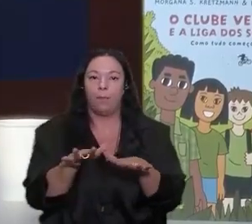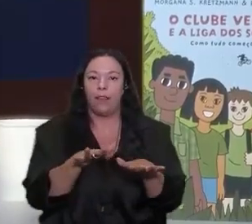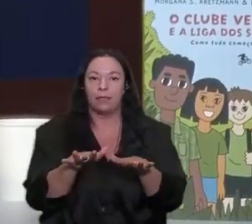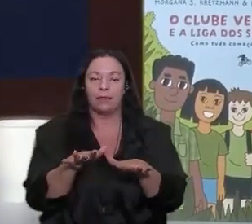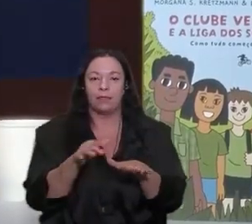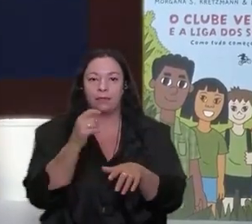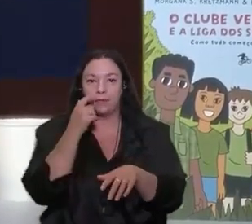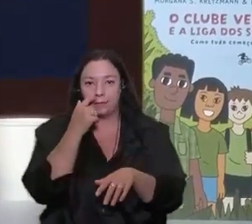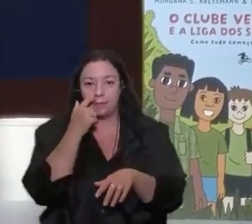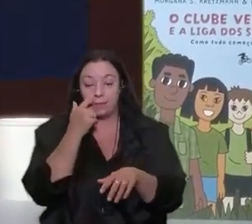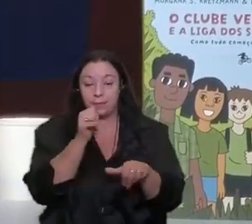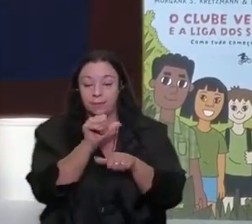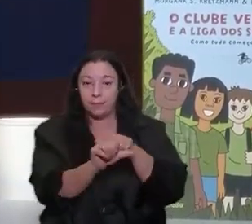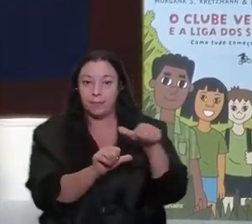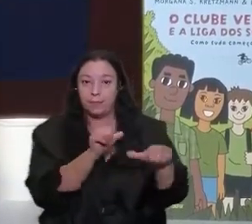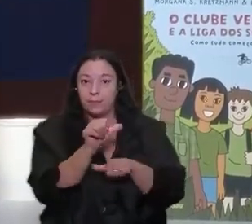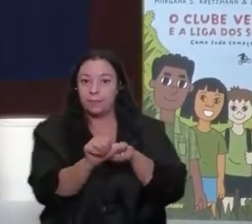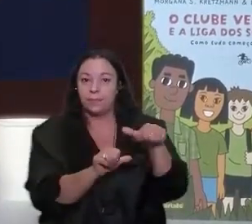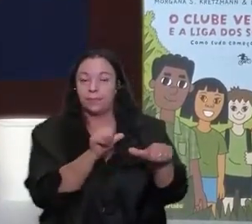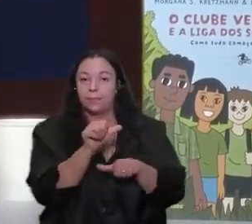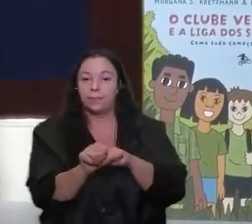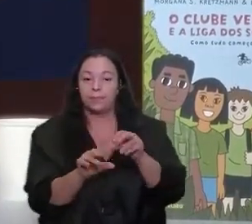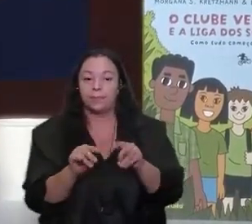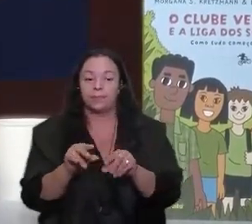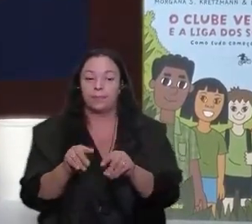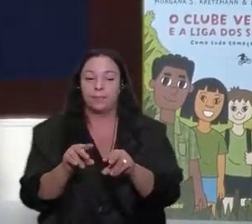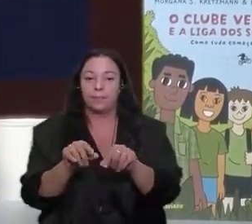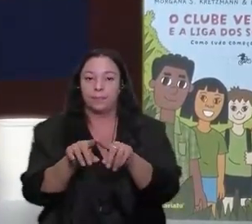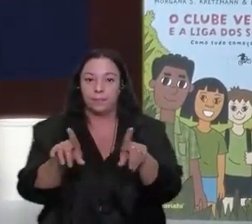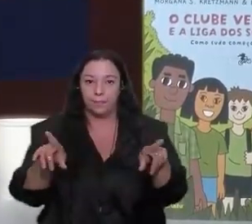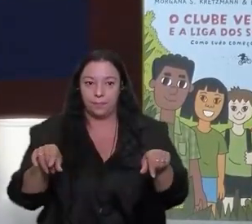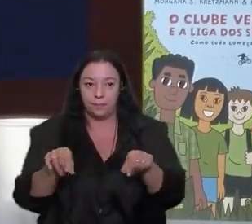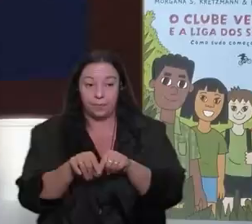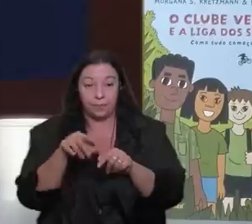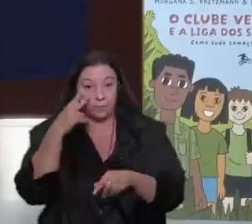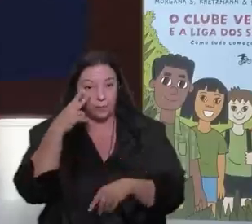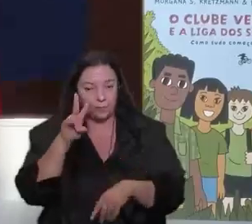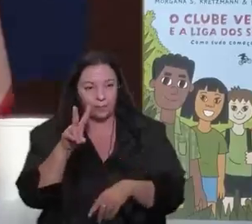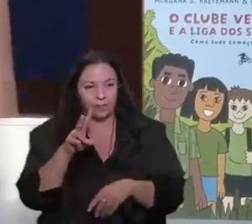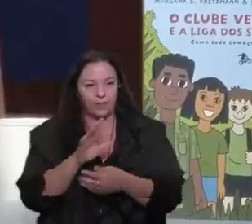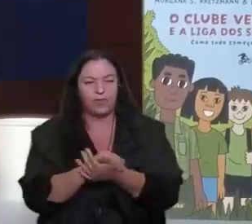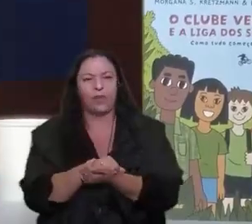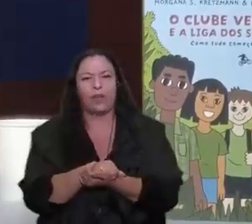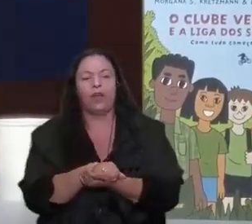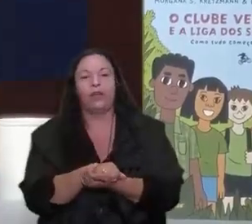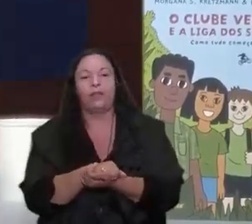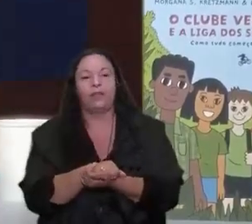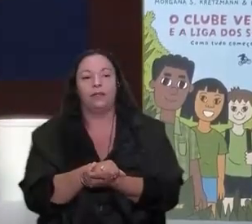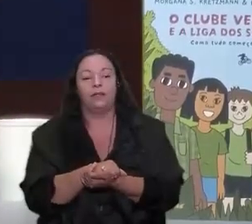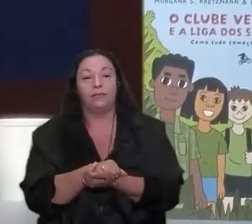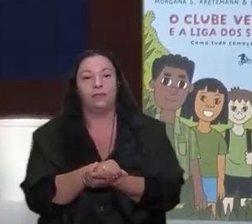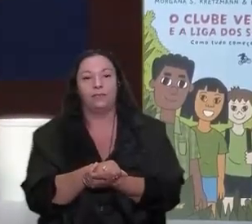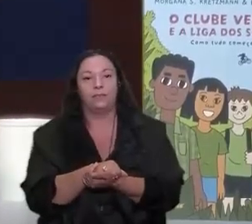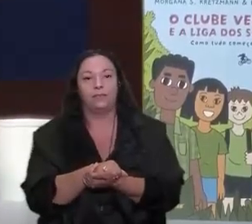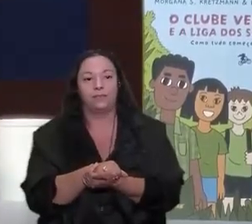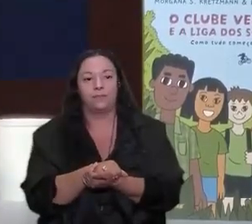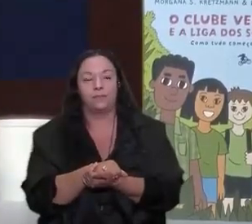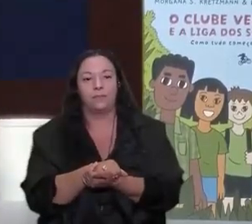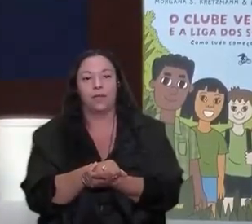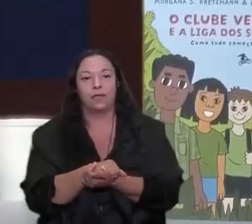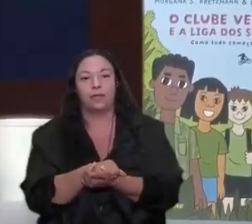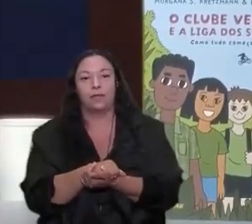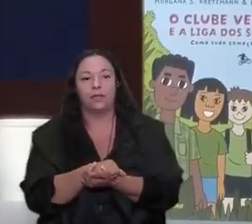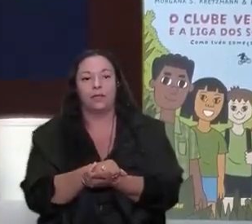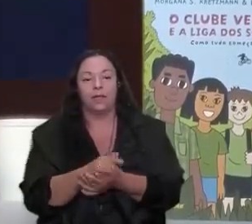mobilização e de transformação do território. Quando a gente olha para isso, parece tão etéreo, mas quando a gente convoca